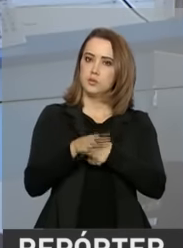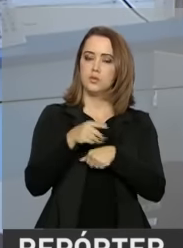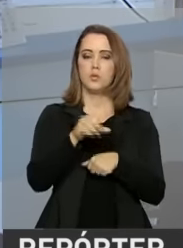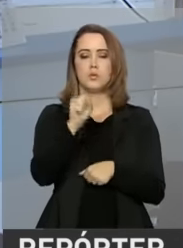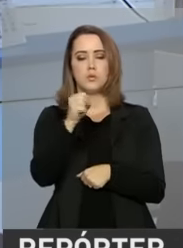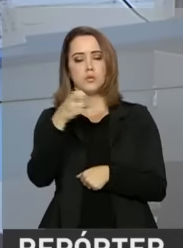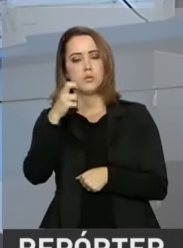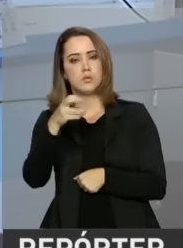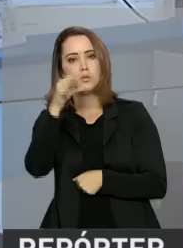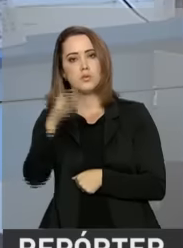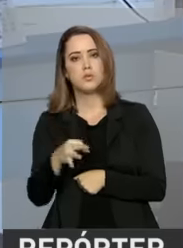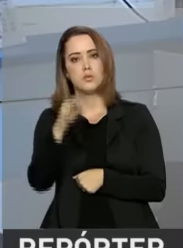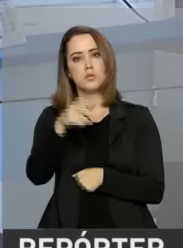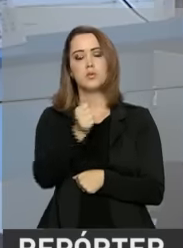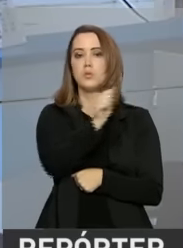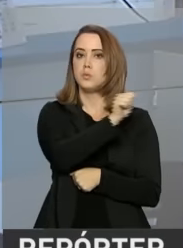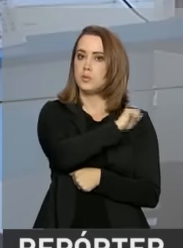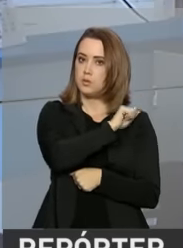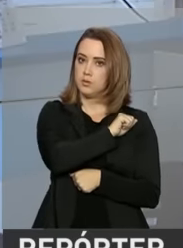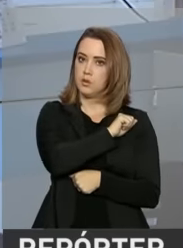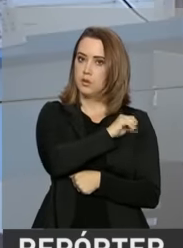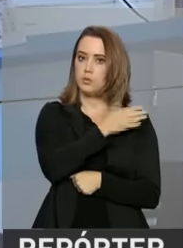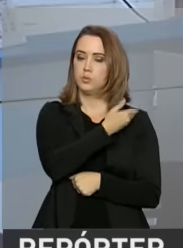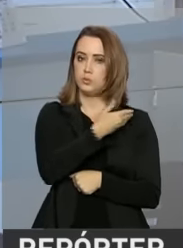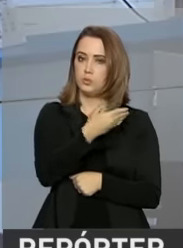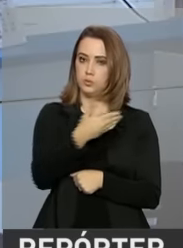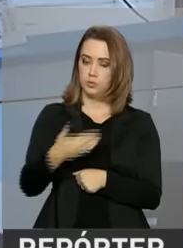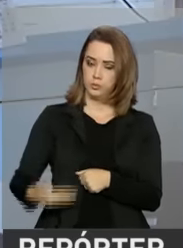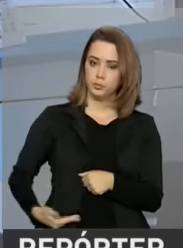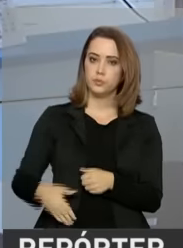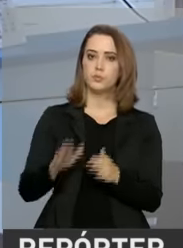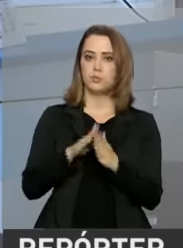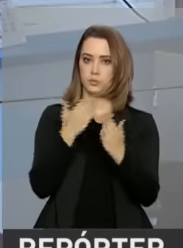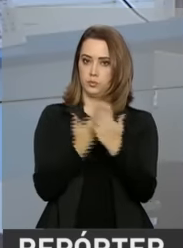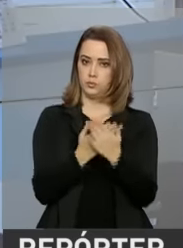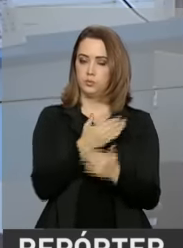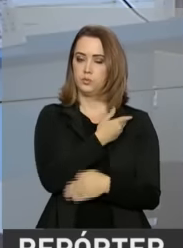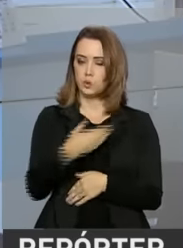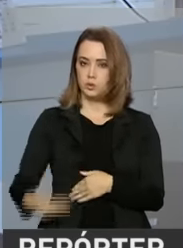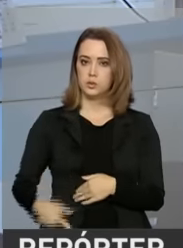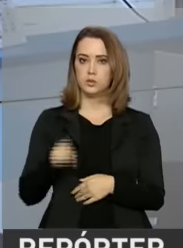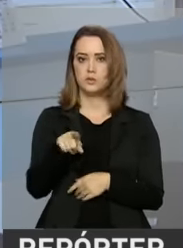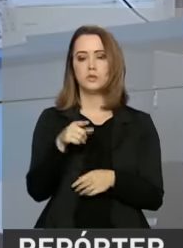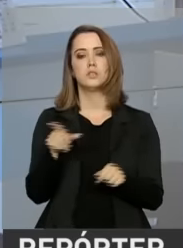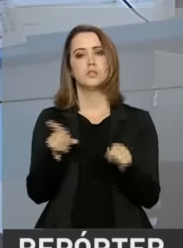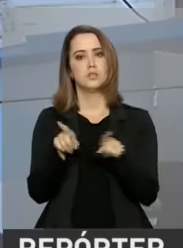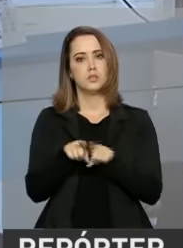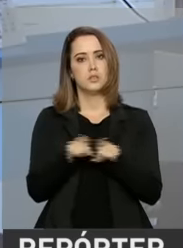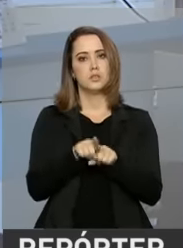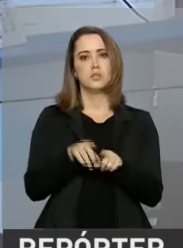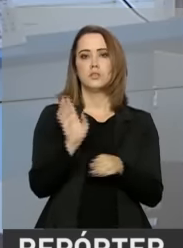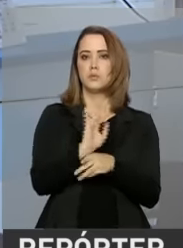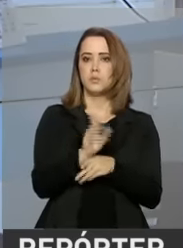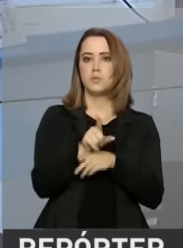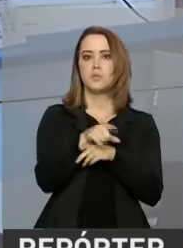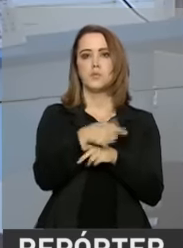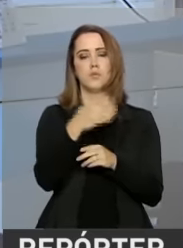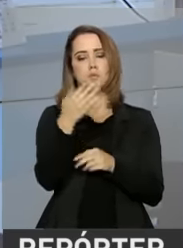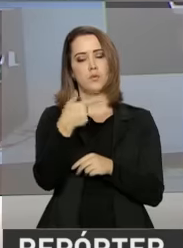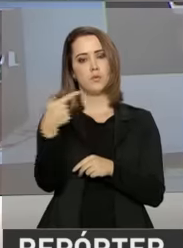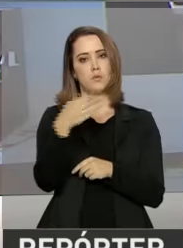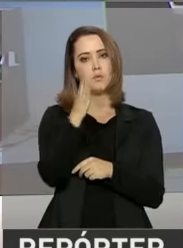públicas Não esqueça de segunda a sexta aqui na NBR você acompanha o programa a Hora do Enem às 2:30